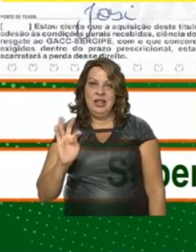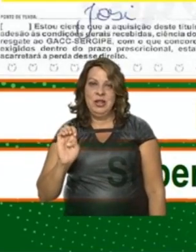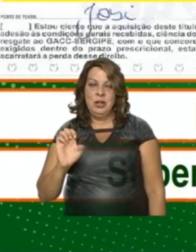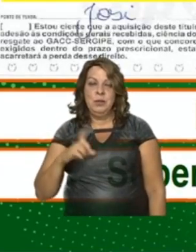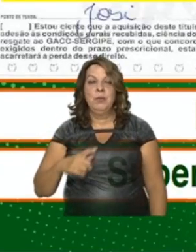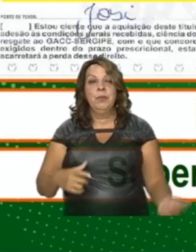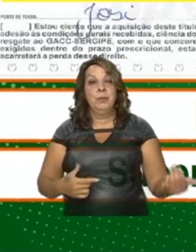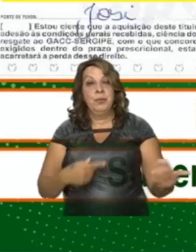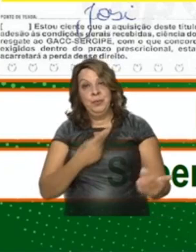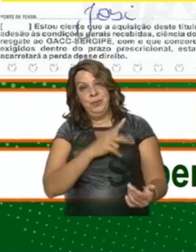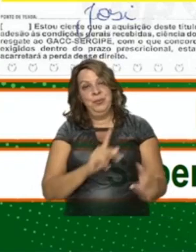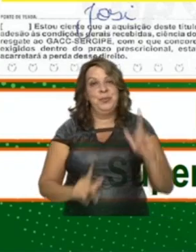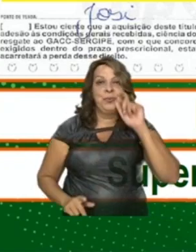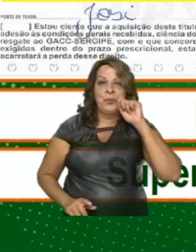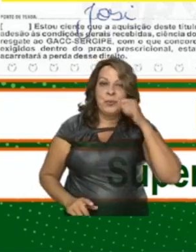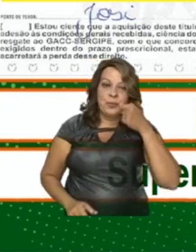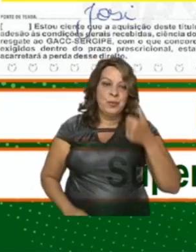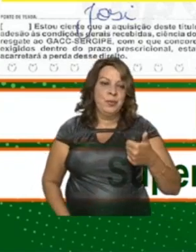na capital,